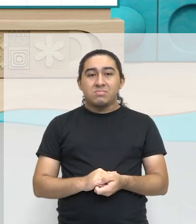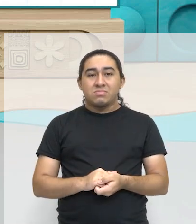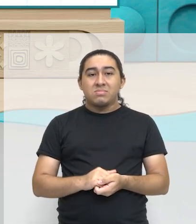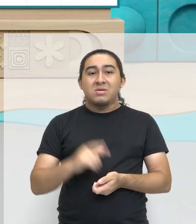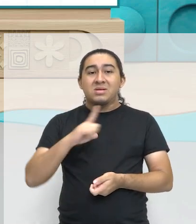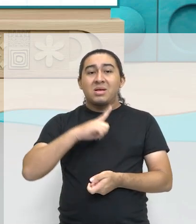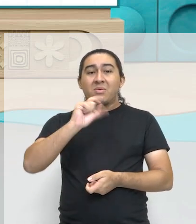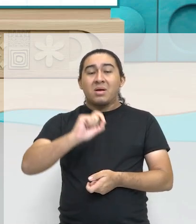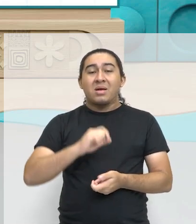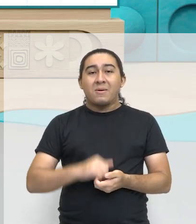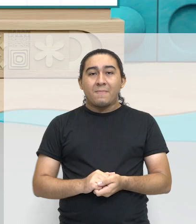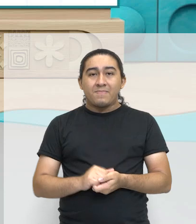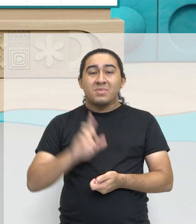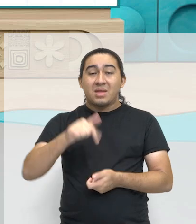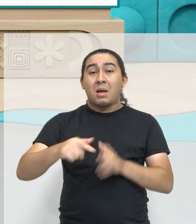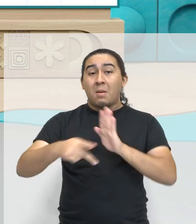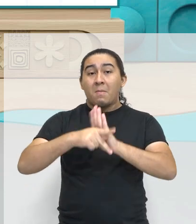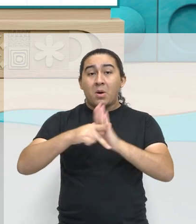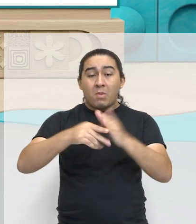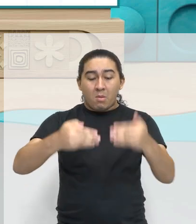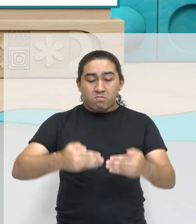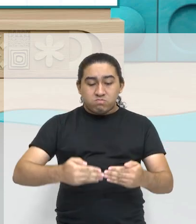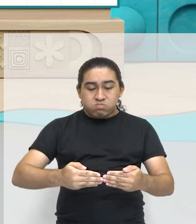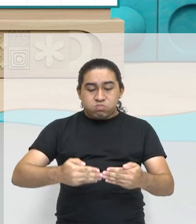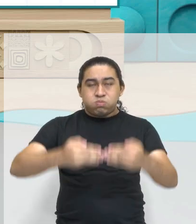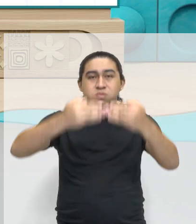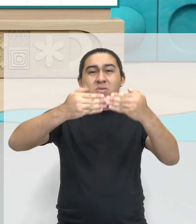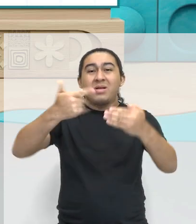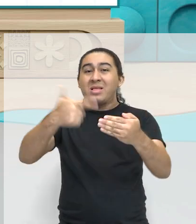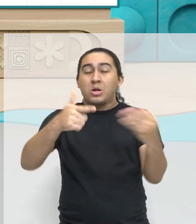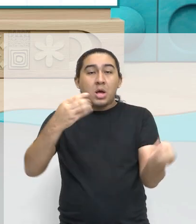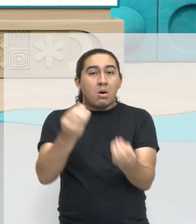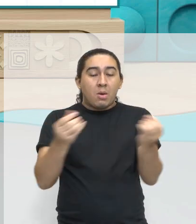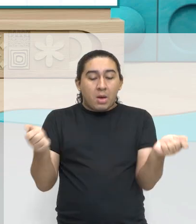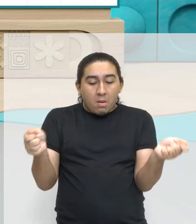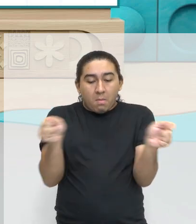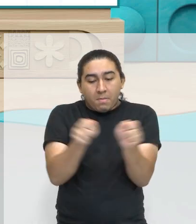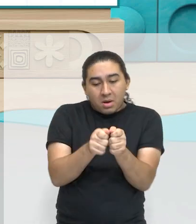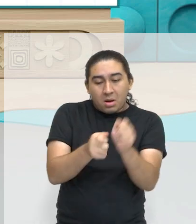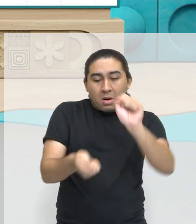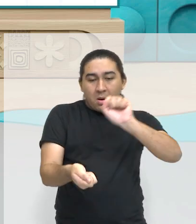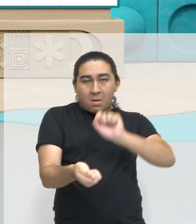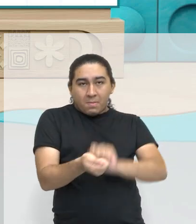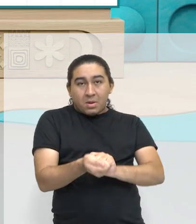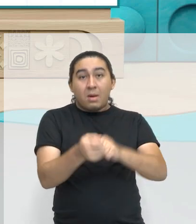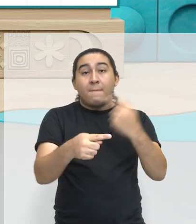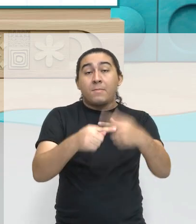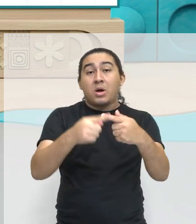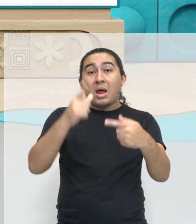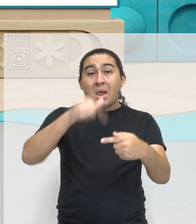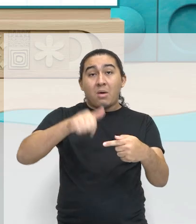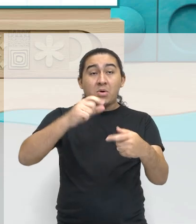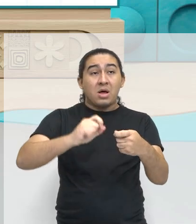para abrir o palco, né, para começar o espetáculo. Ele sobe